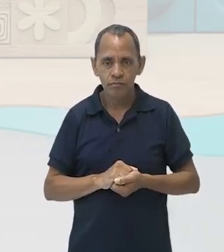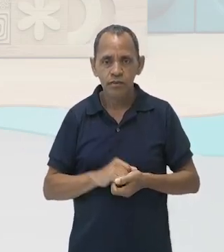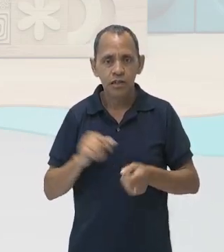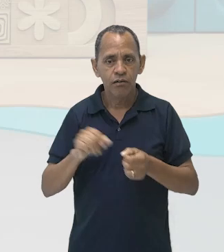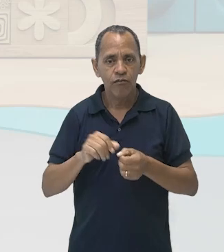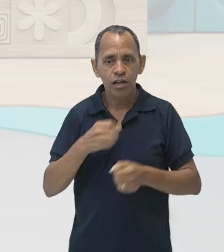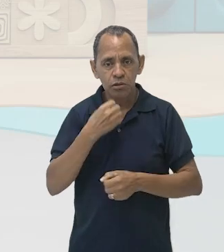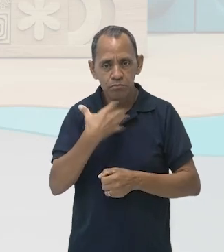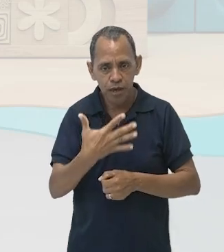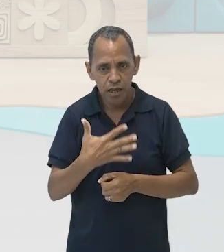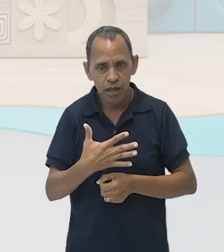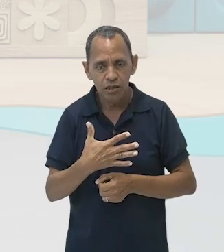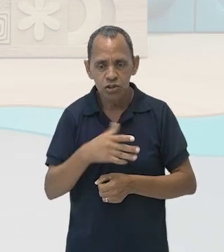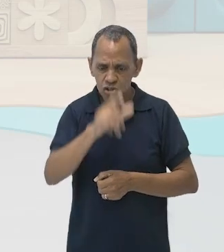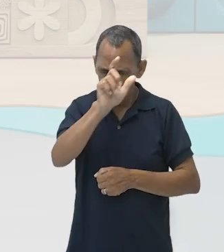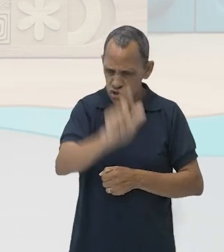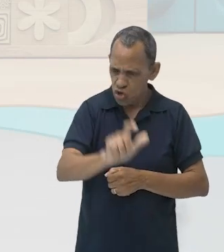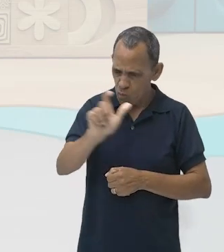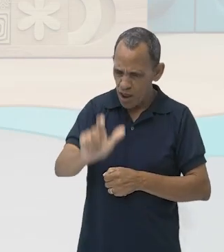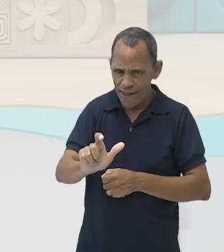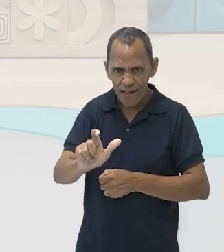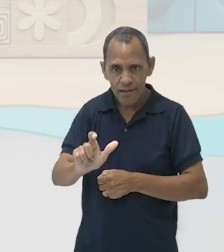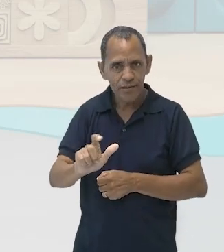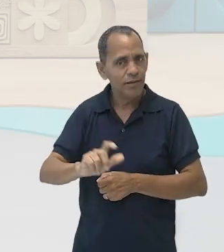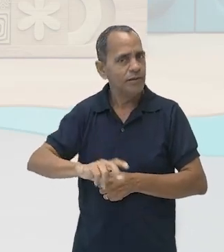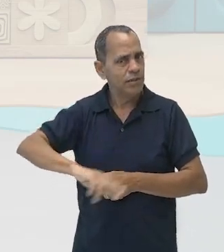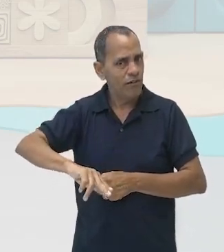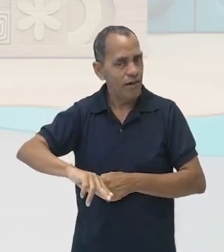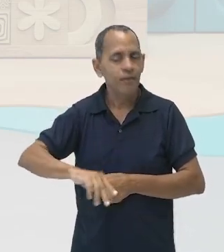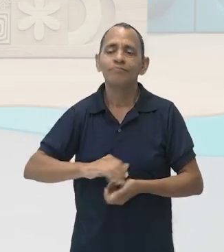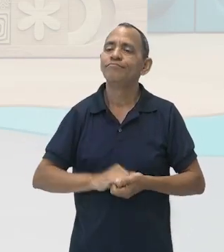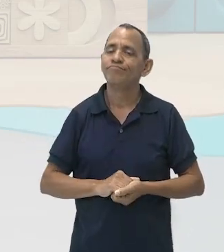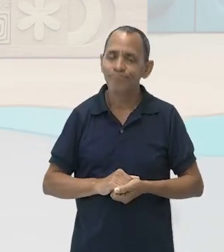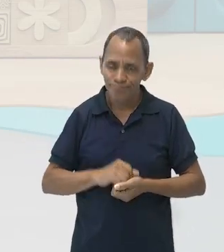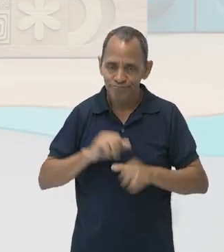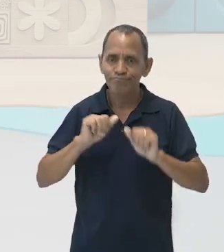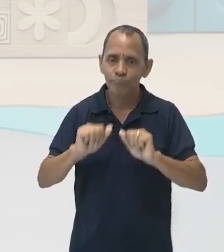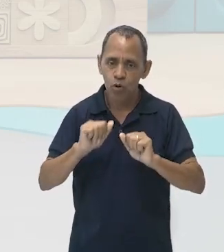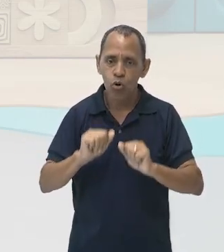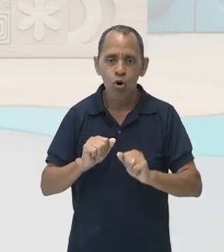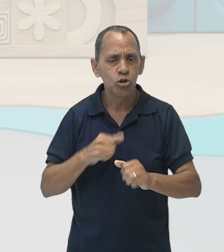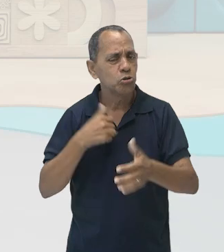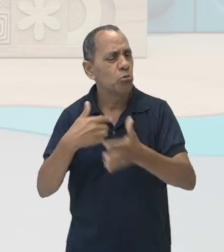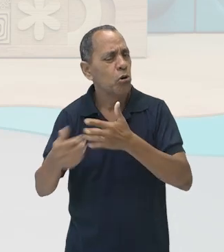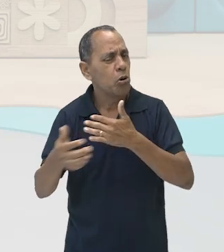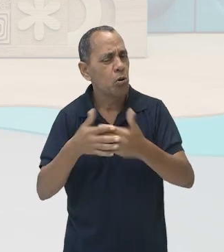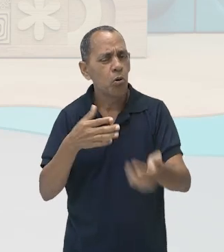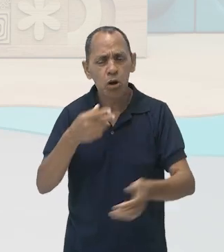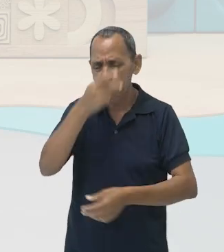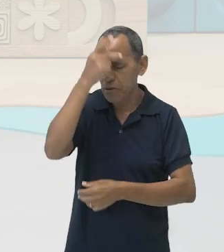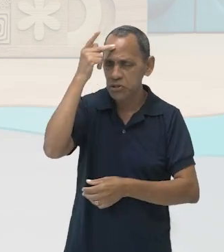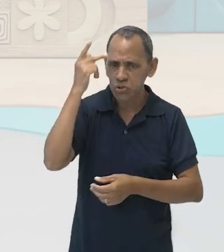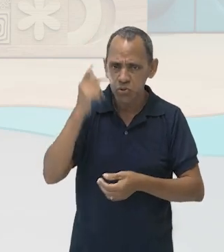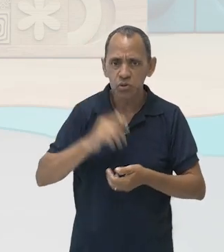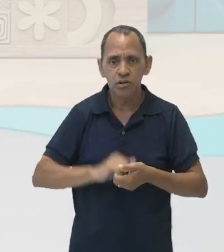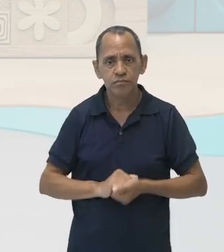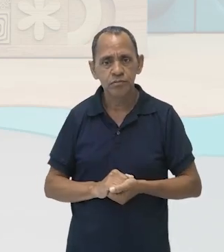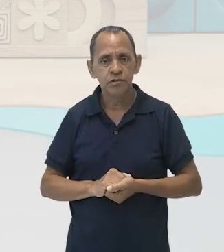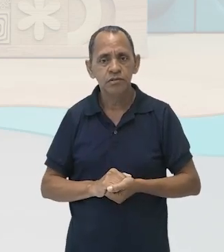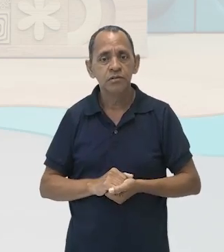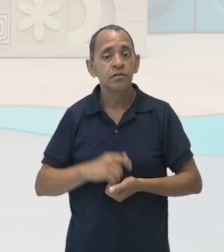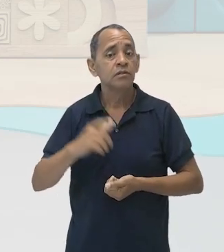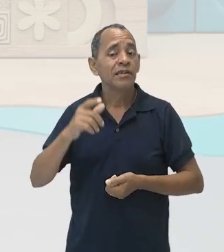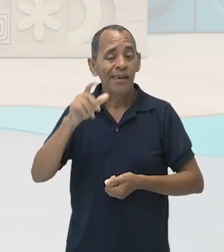mas para qualquer pessoa de qualquer faixa etária, tá? E isso tudo porque eles ficam com vergonha